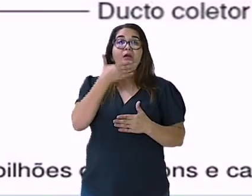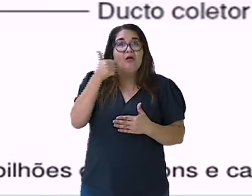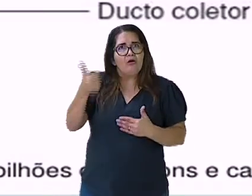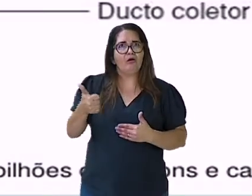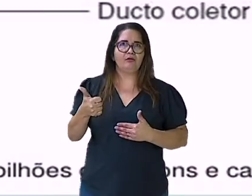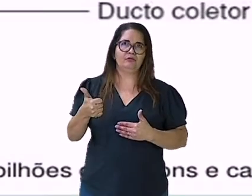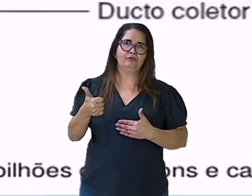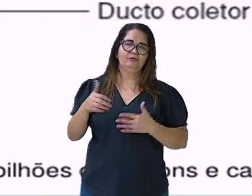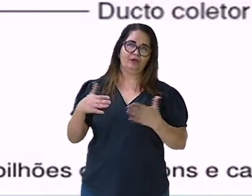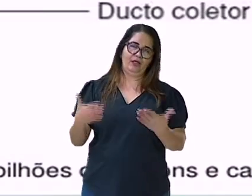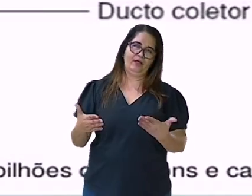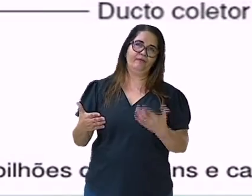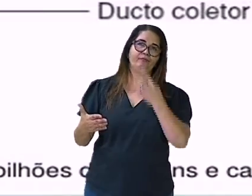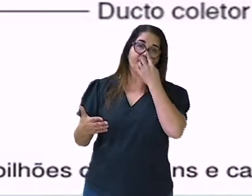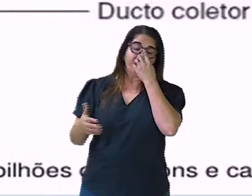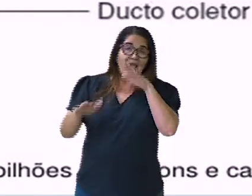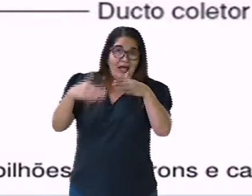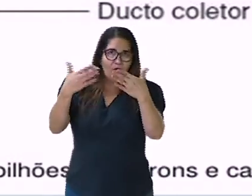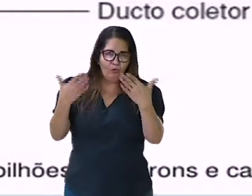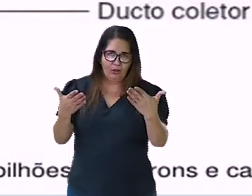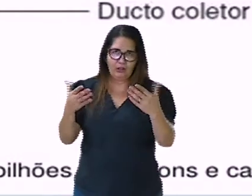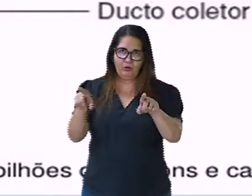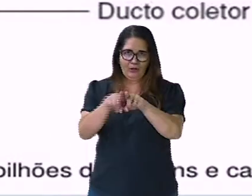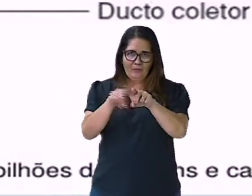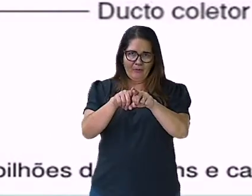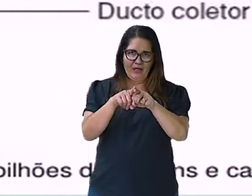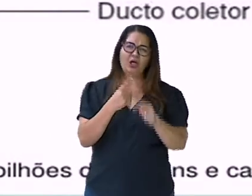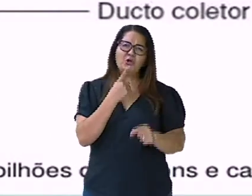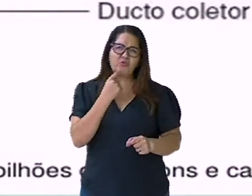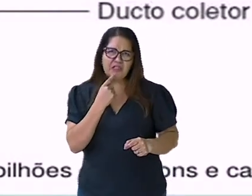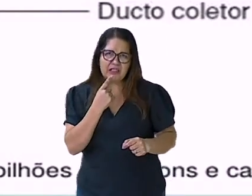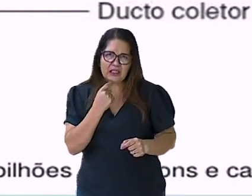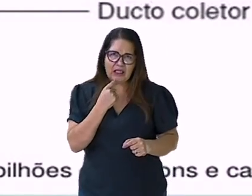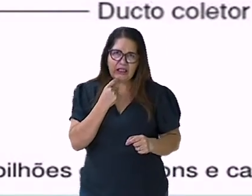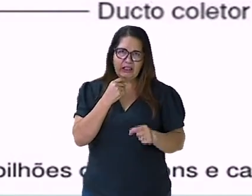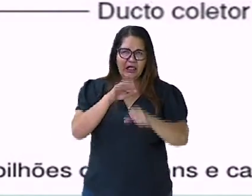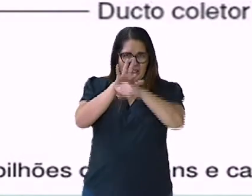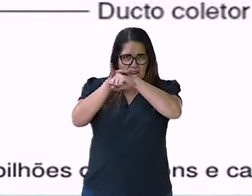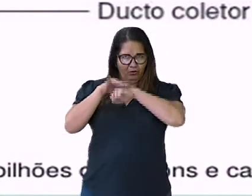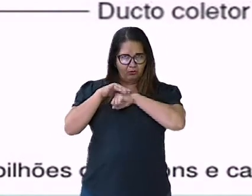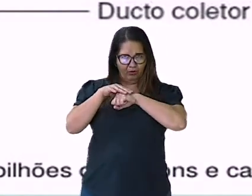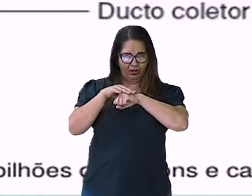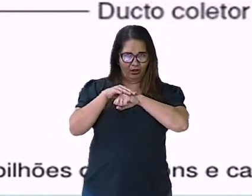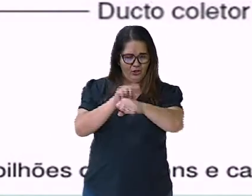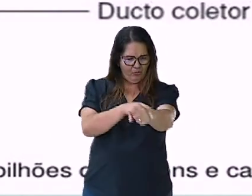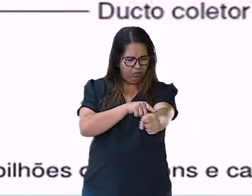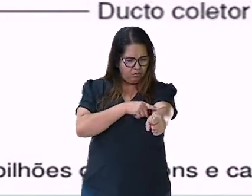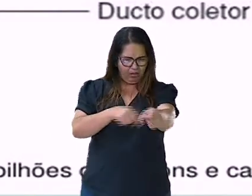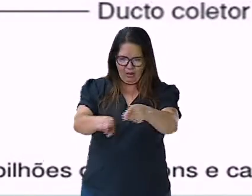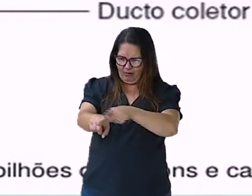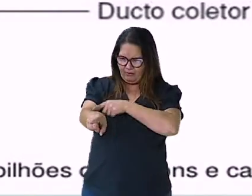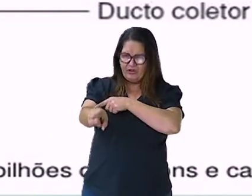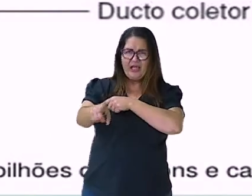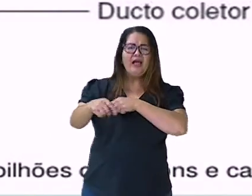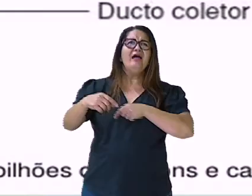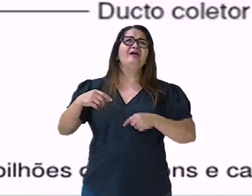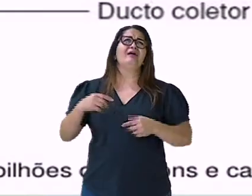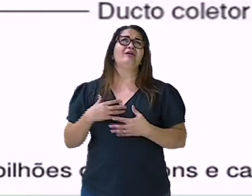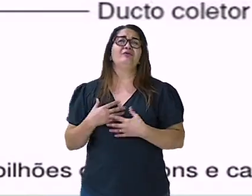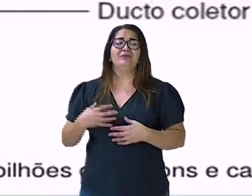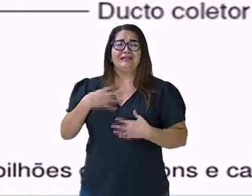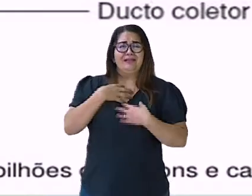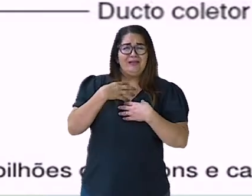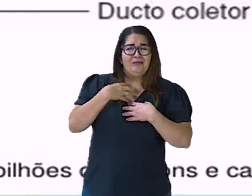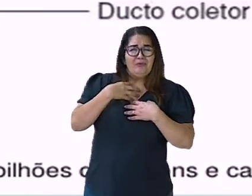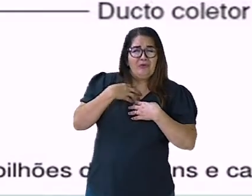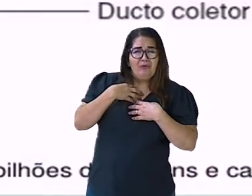pressão. Então, eu sou hipertenso. Por que eu sou hipertenso? Porque a minha pressão está para mais.